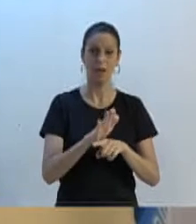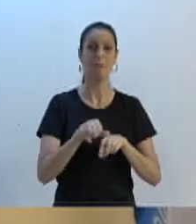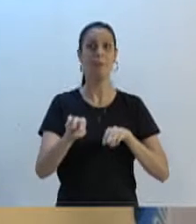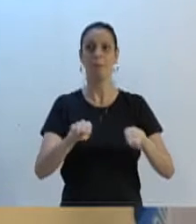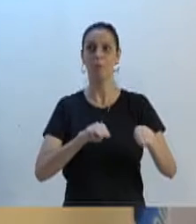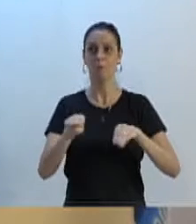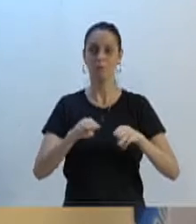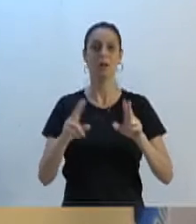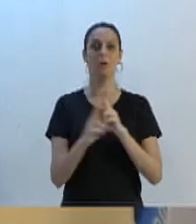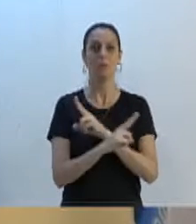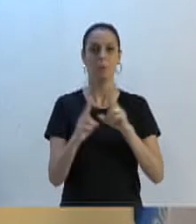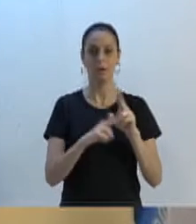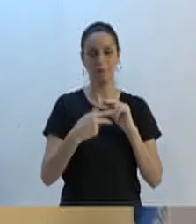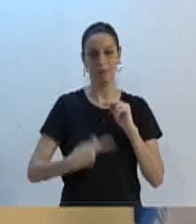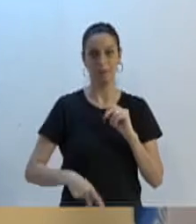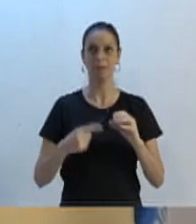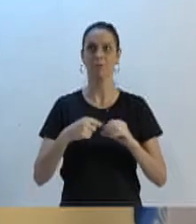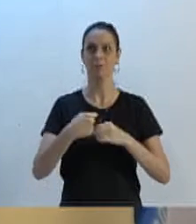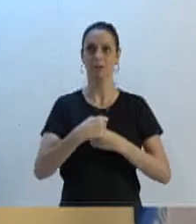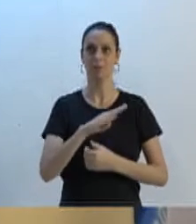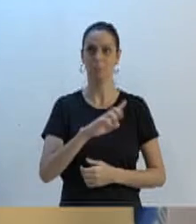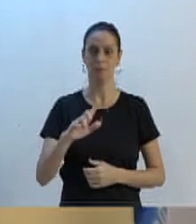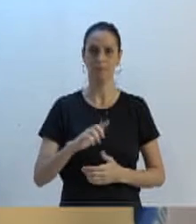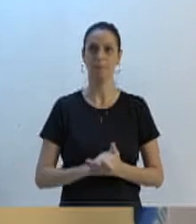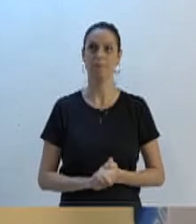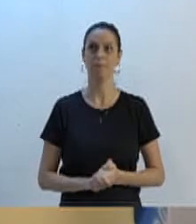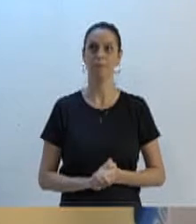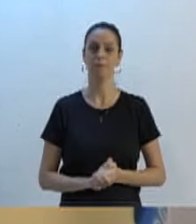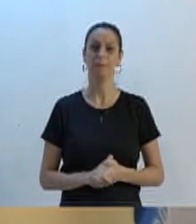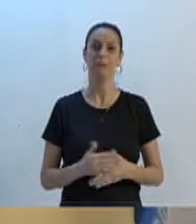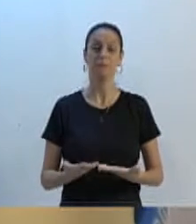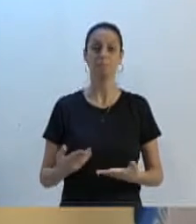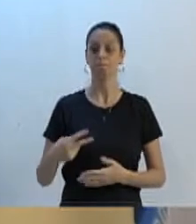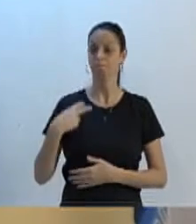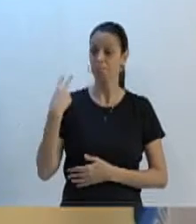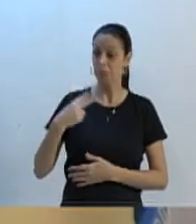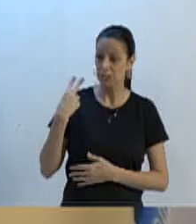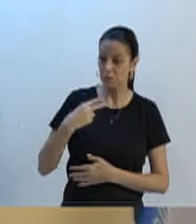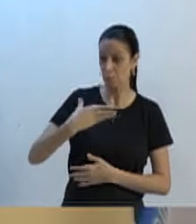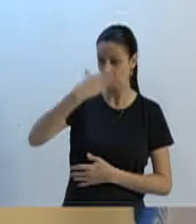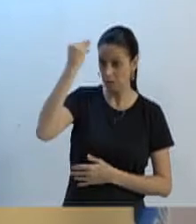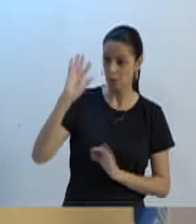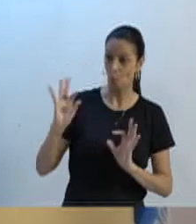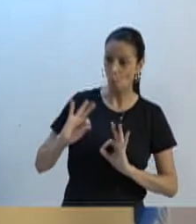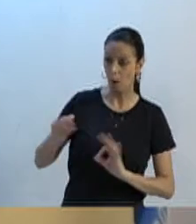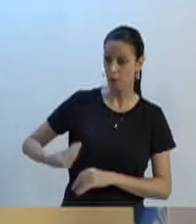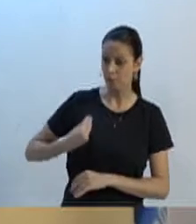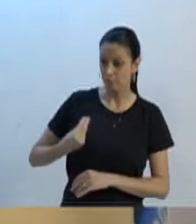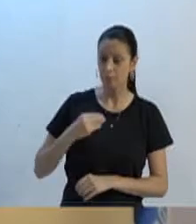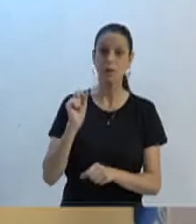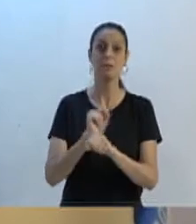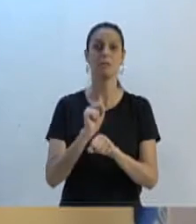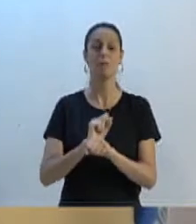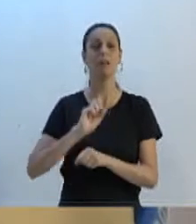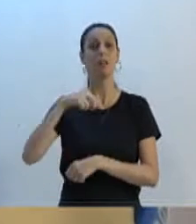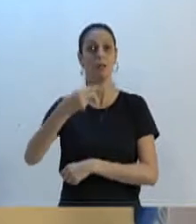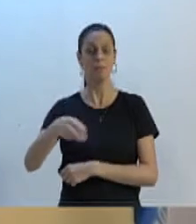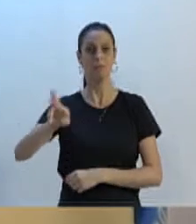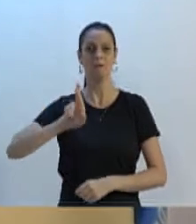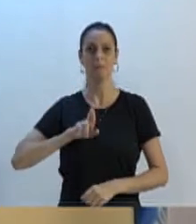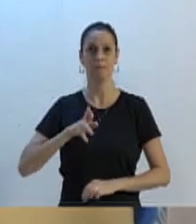do nosso município como vereador não se encontra no momento fico no aguardo do nobre vereador foi uma resposta